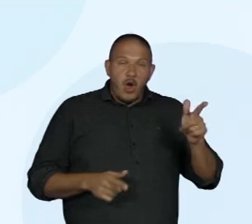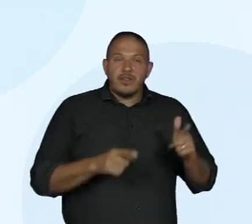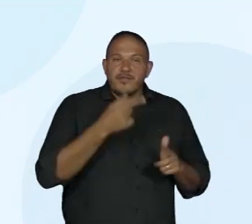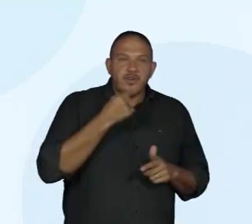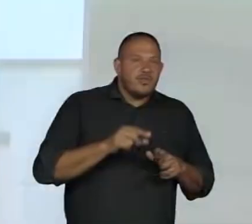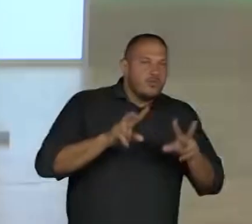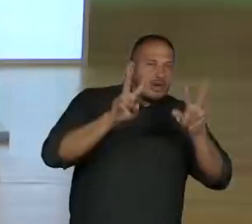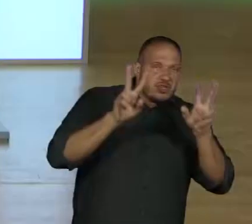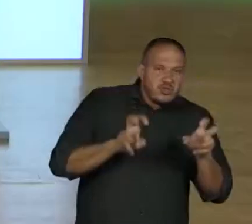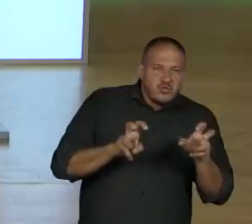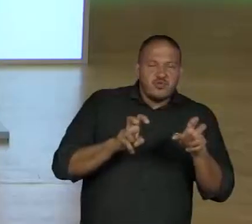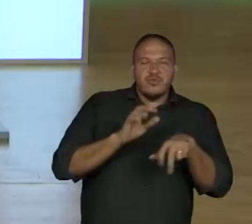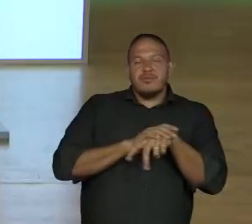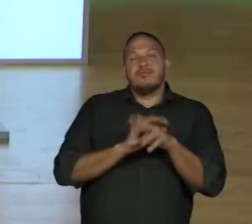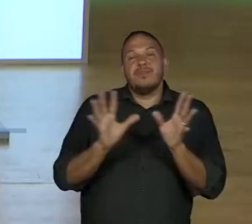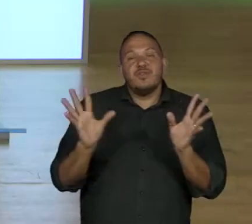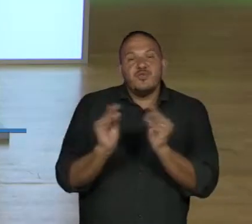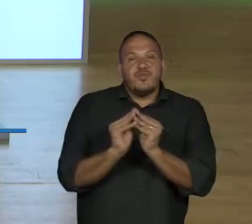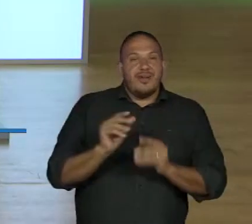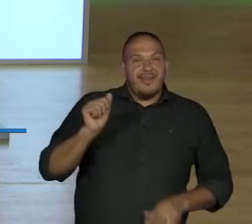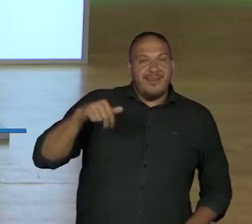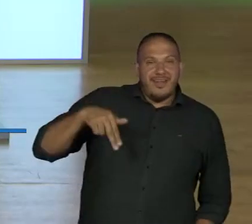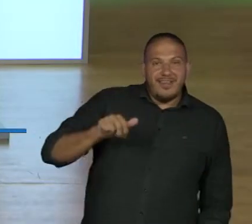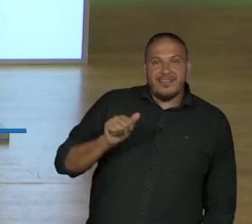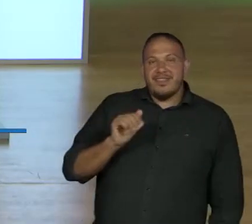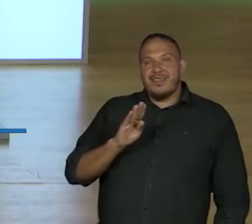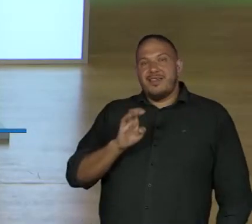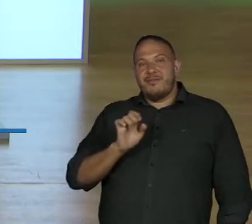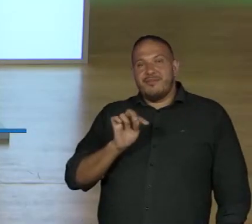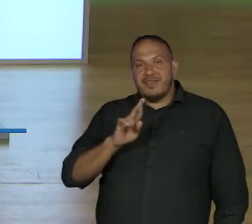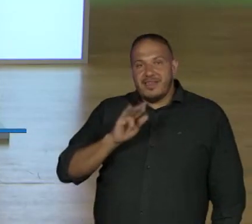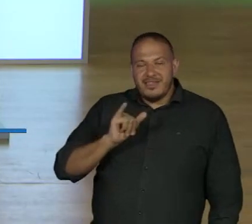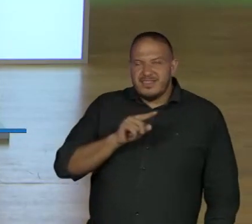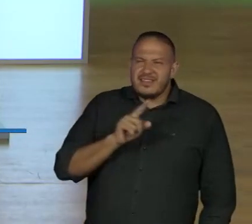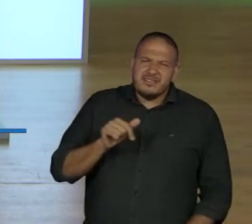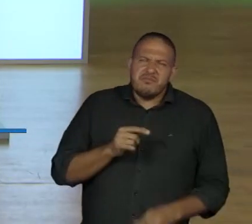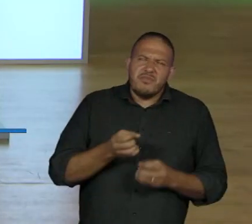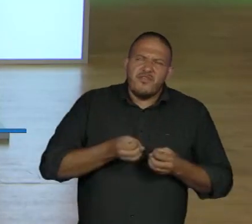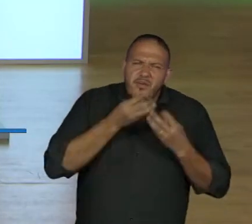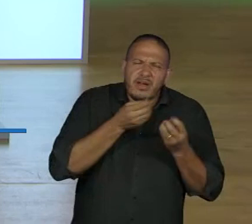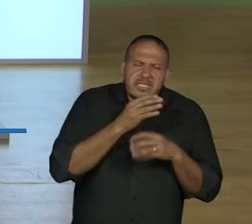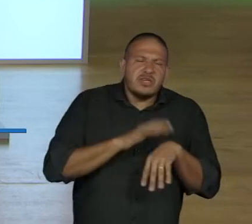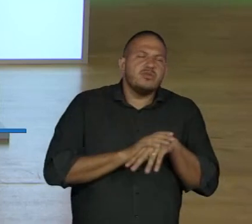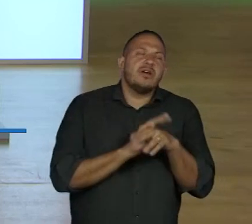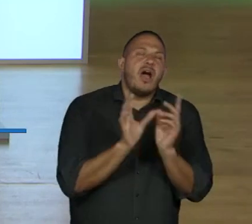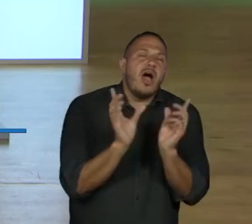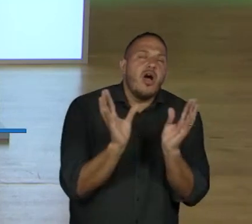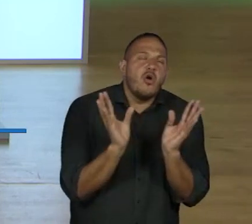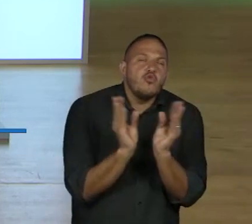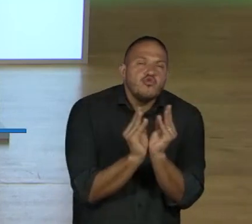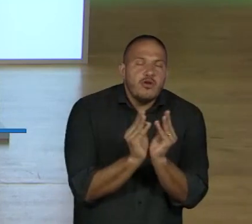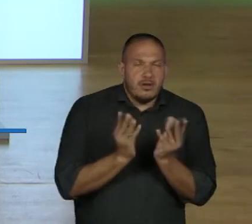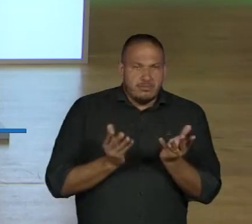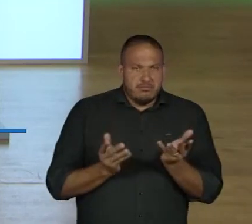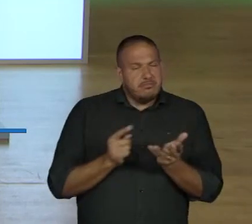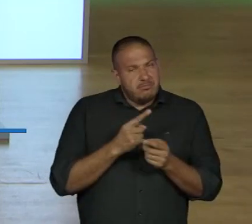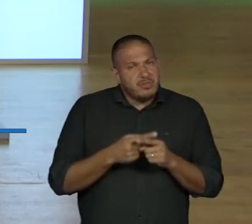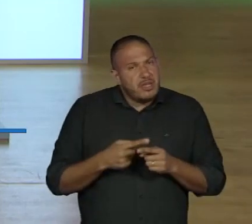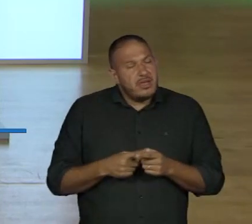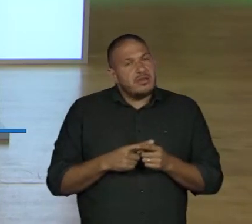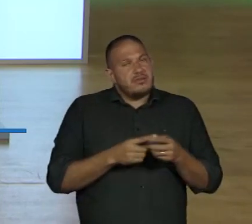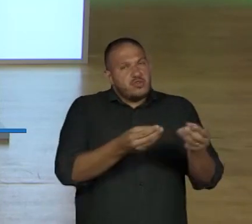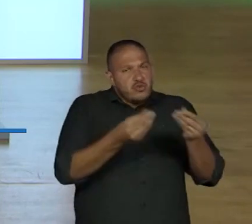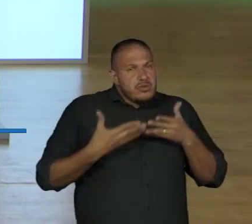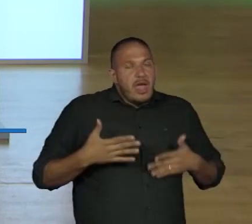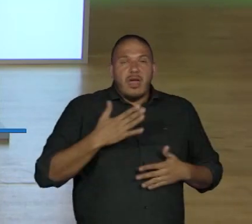Um pequeno resumo, a Ana Beatriz falou Isso que é um pequeno mesmo. resumo da E notícia. esse pequeno resumo, professora, acaba trazendo o quê?